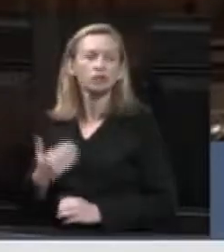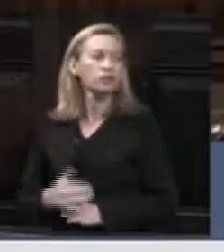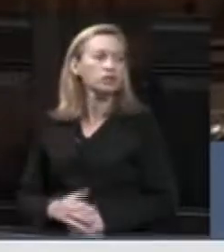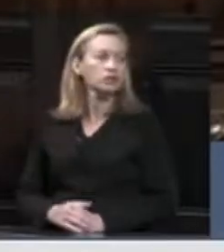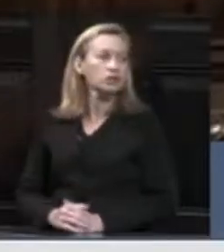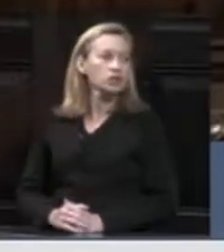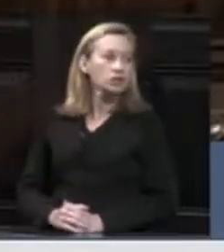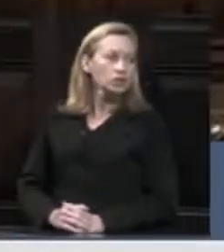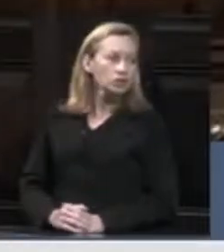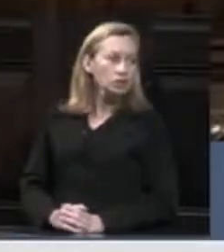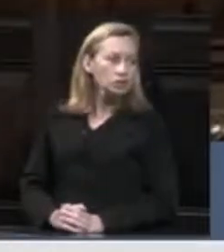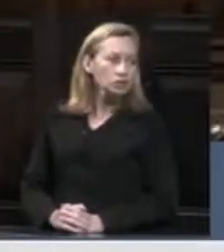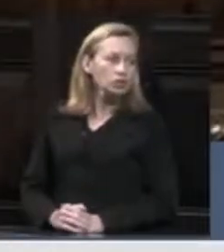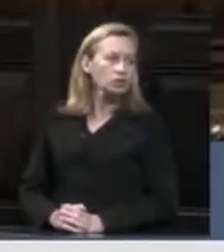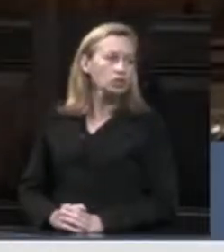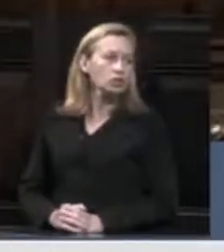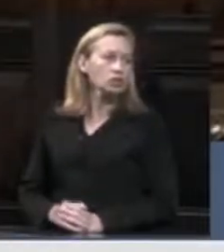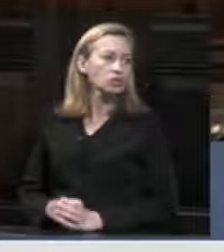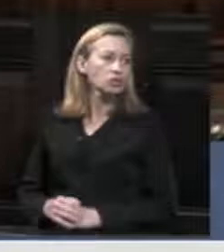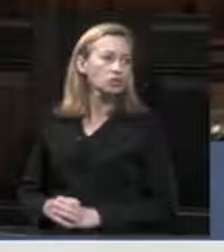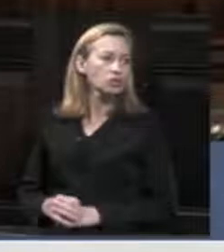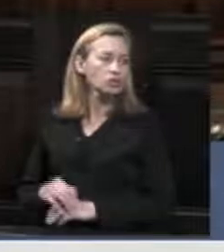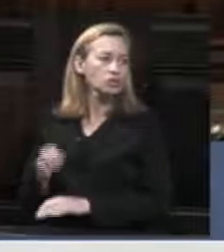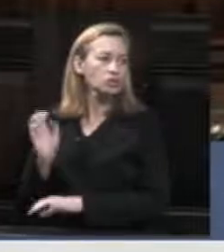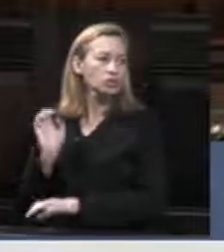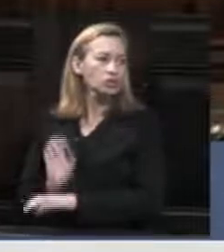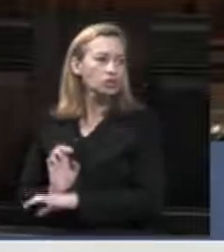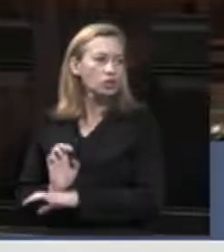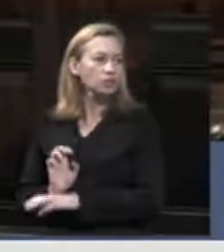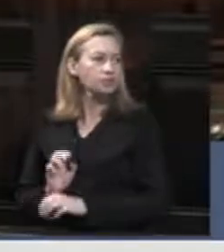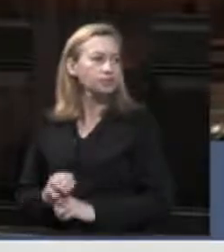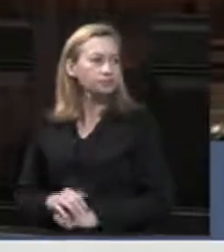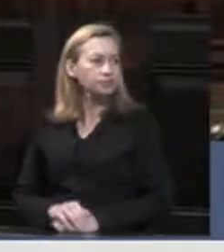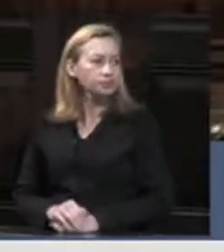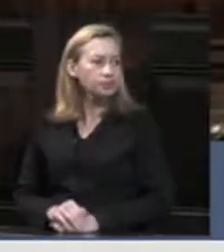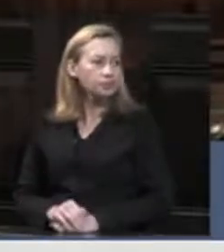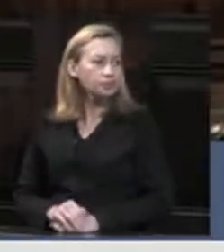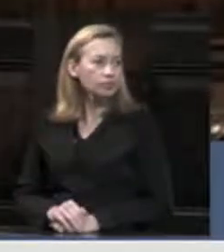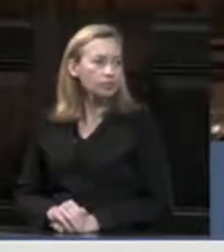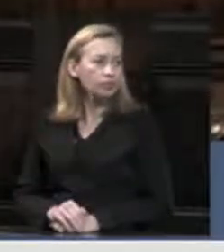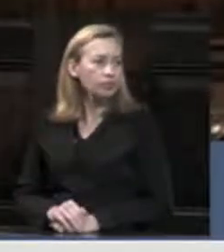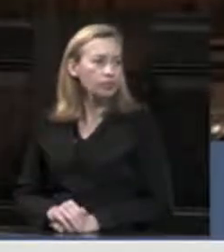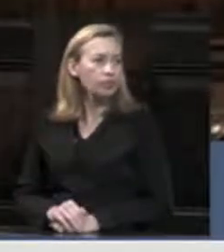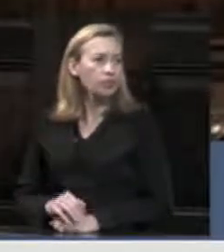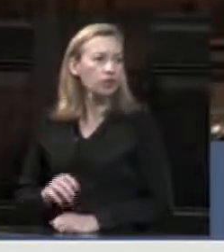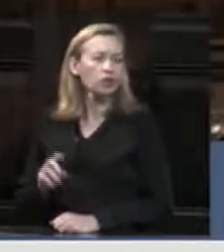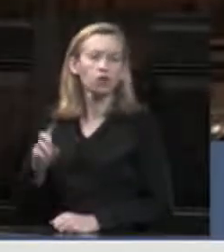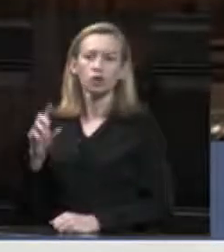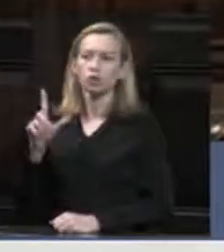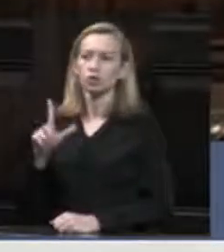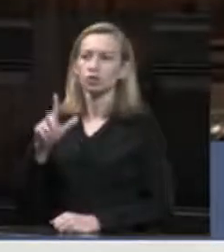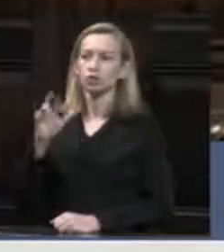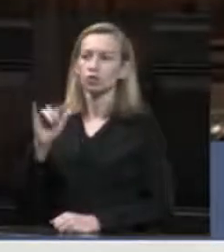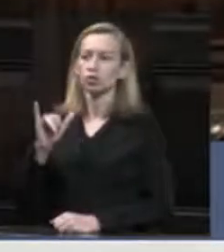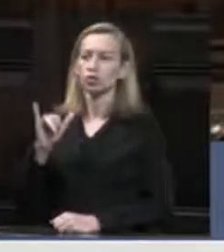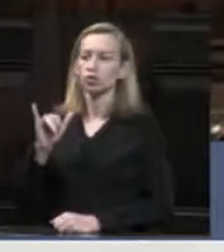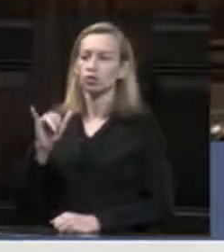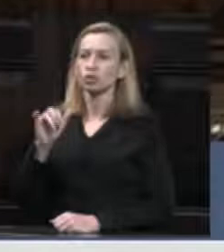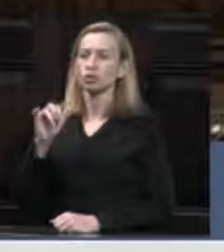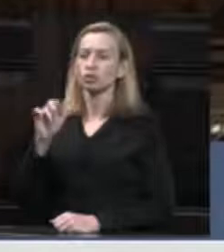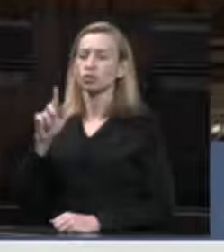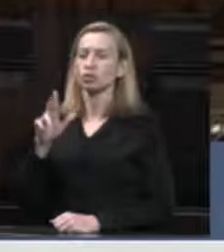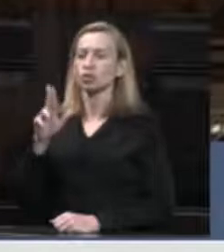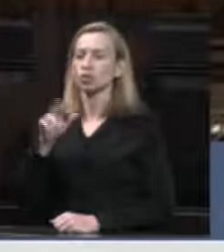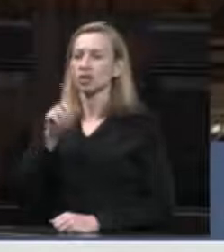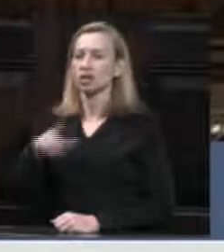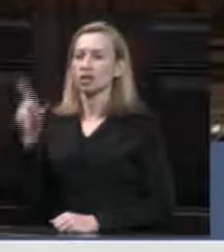por essas forças do Estado, que vitimou fatalmente o reitor Luiz Carlos Cancellier, da